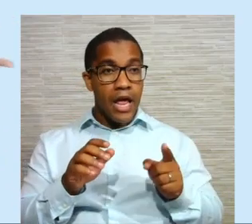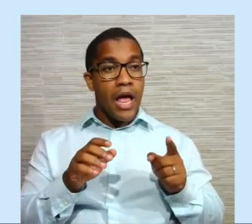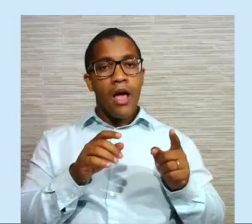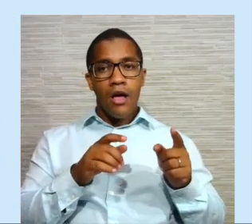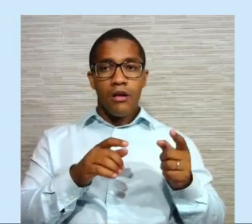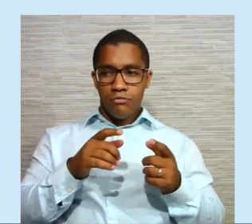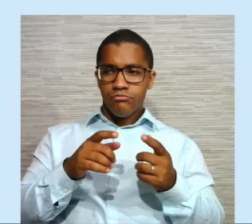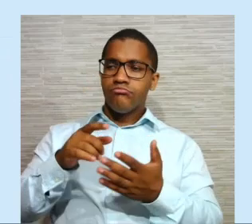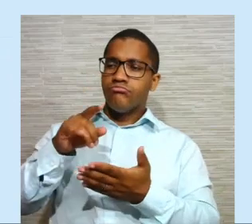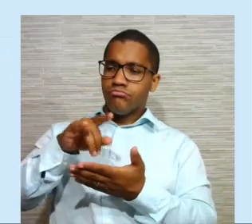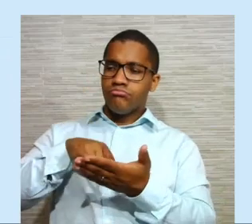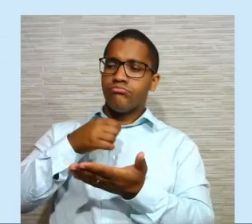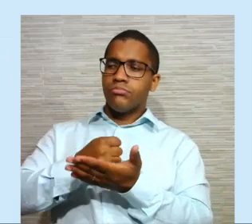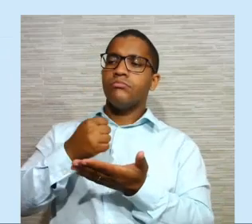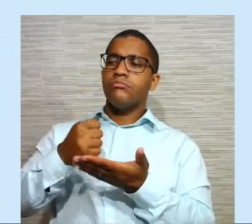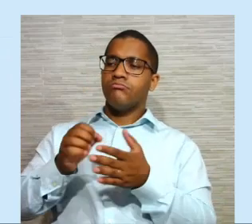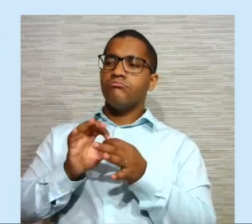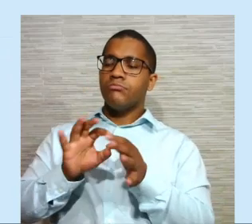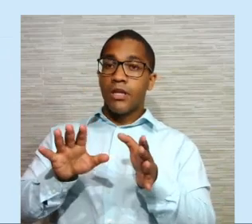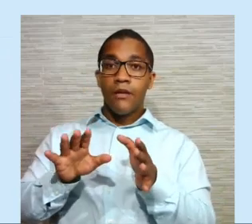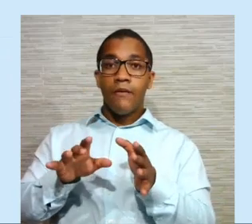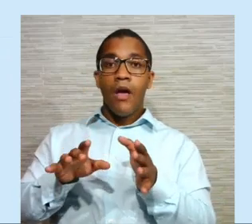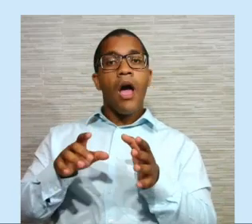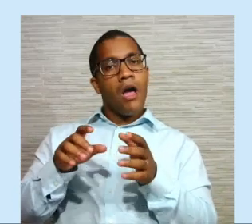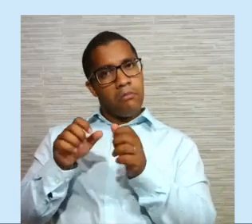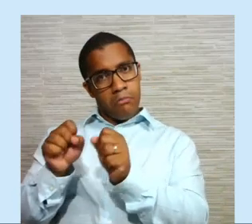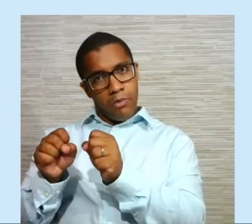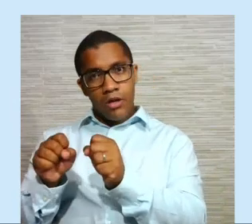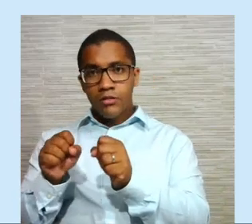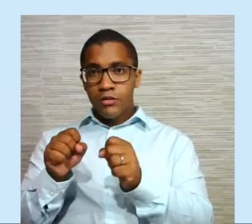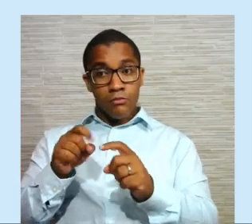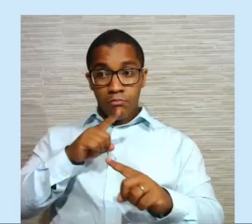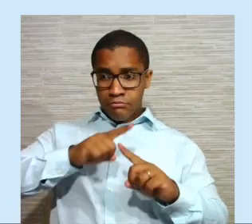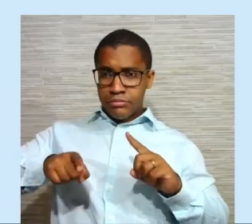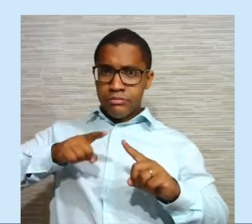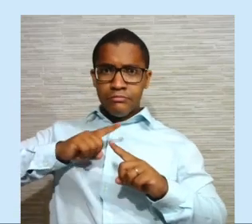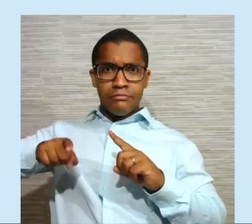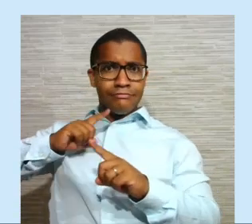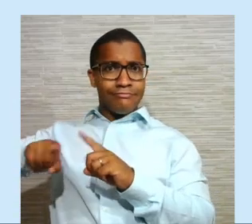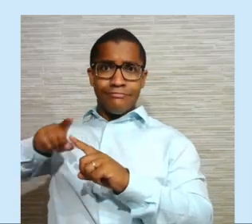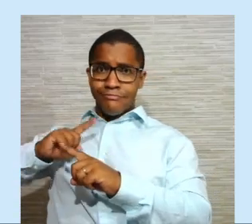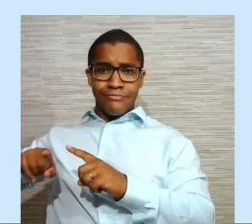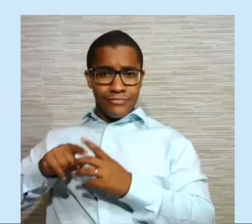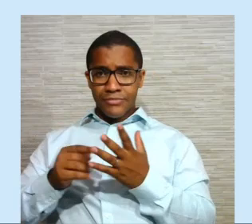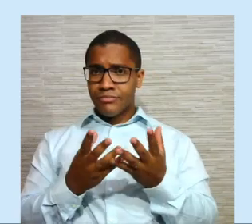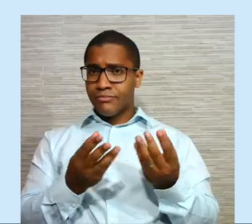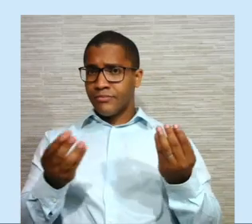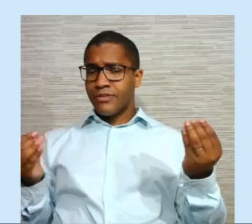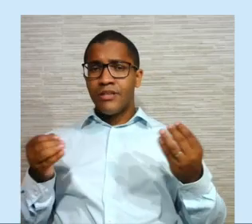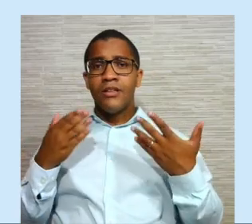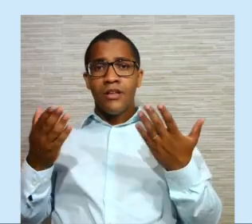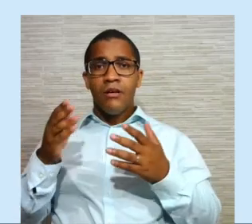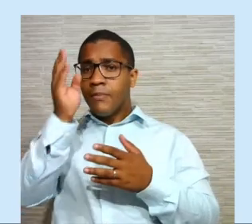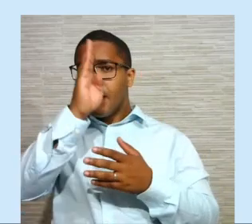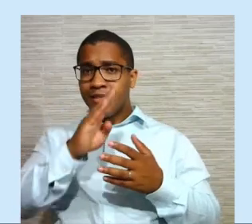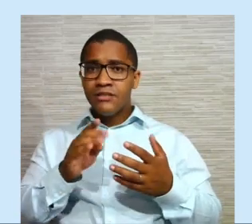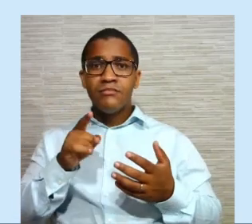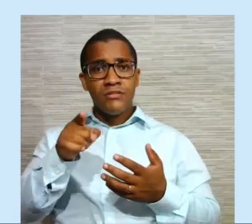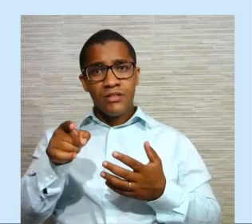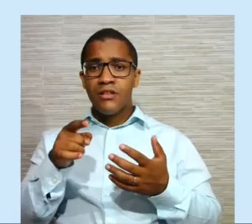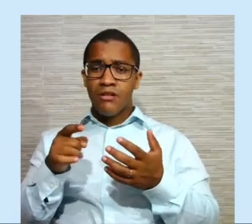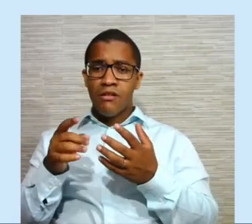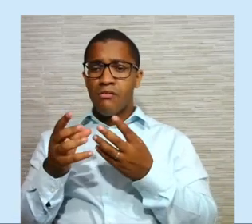aprovasse. Então, muitas obras foram proibidas nesse momento. E consequentemente, o Brasil sofreu esse marasmo por causa dessa